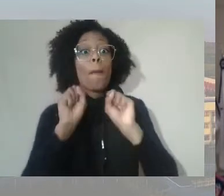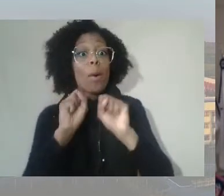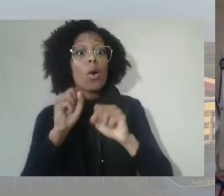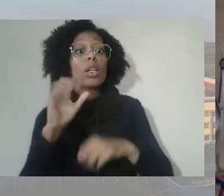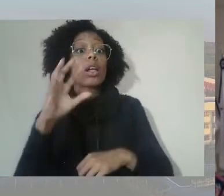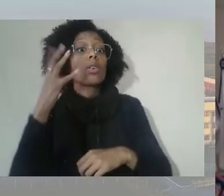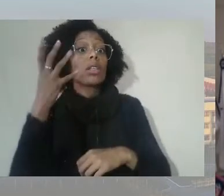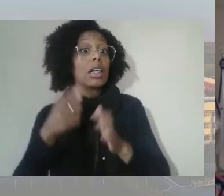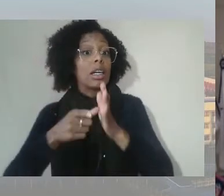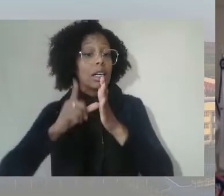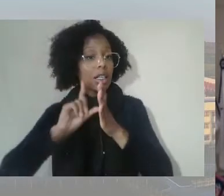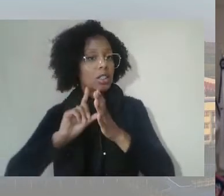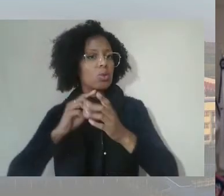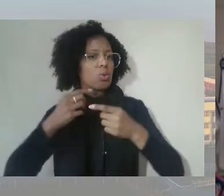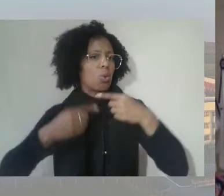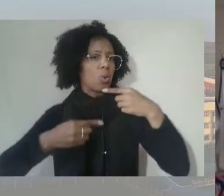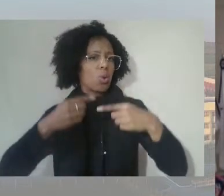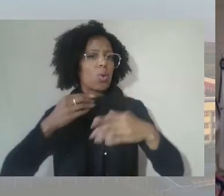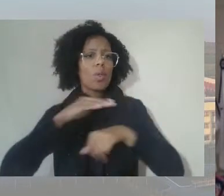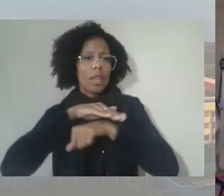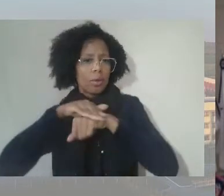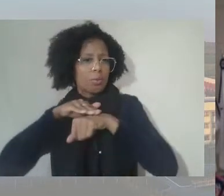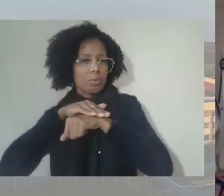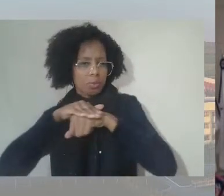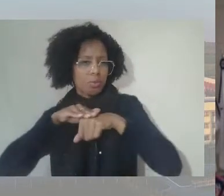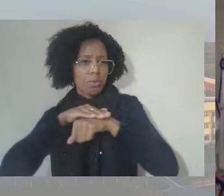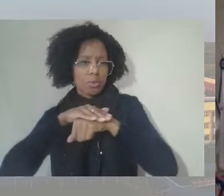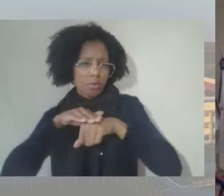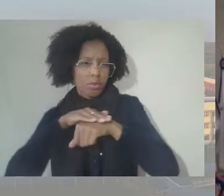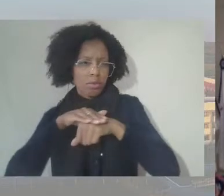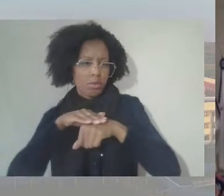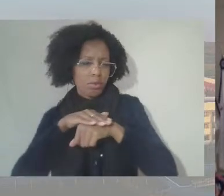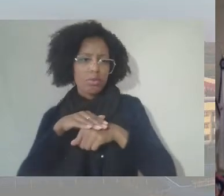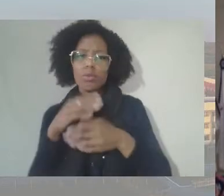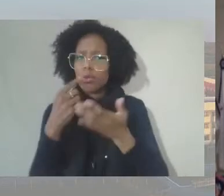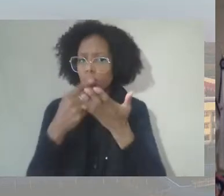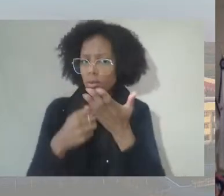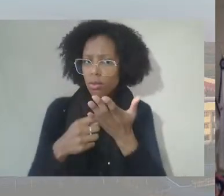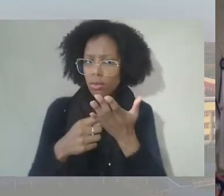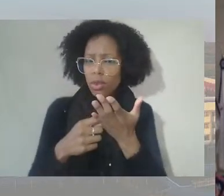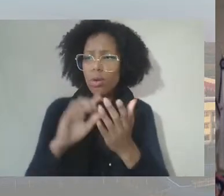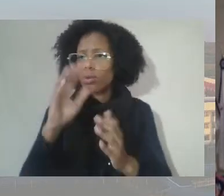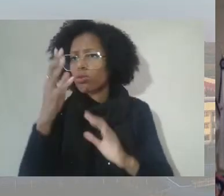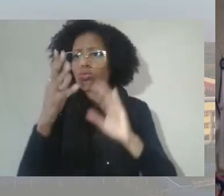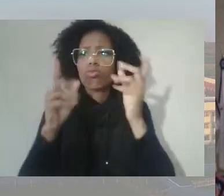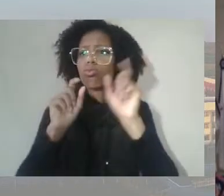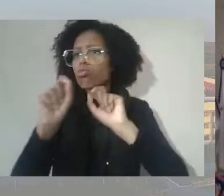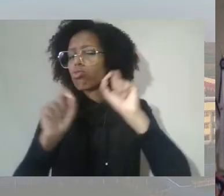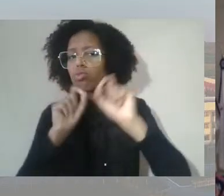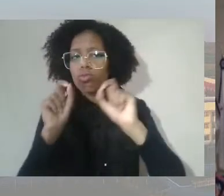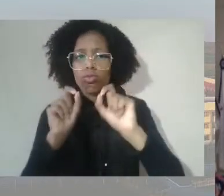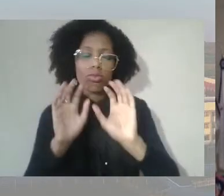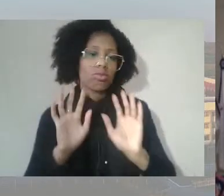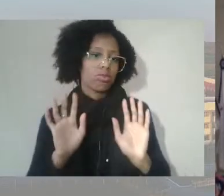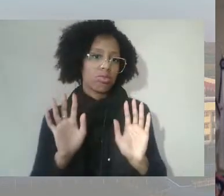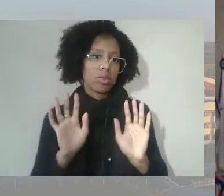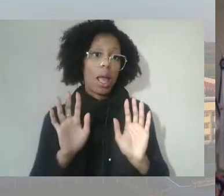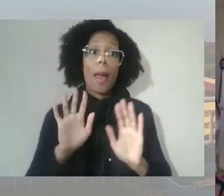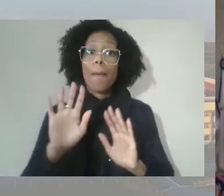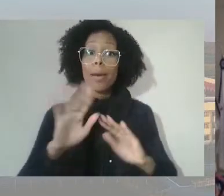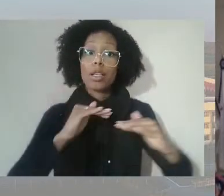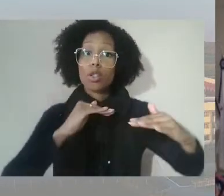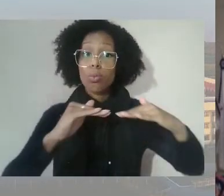né, prévio com a direção de campus para ver o que de fato tinha acontecido. Né? Mas reiteramos, o movimento